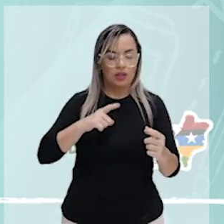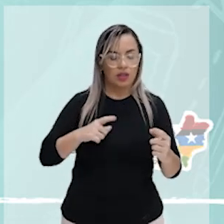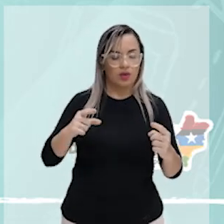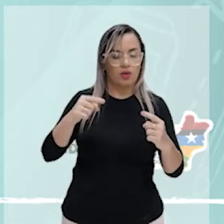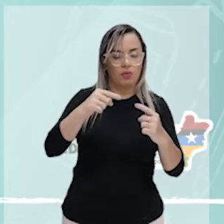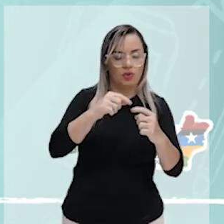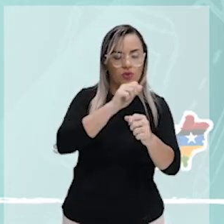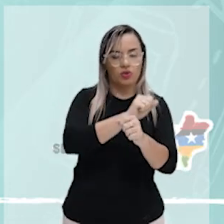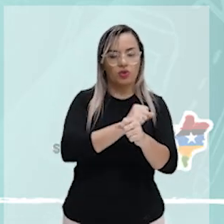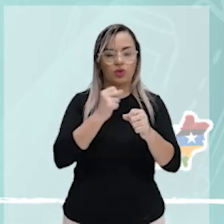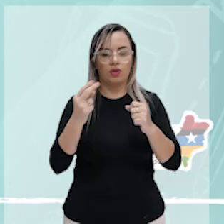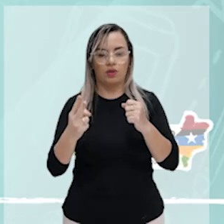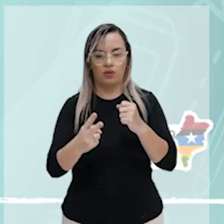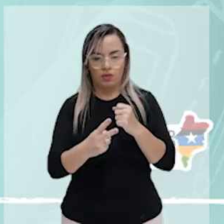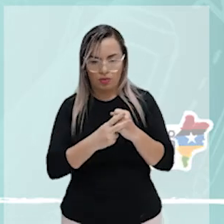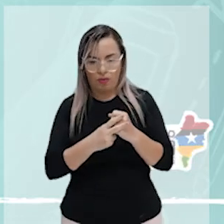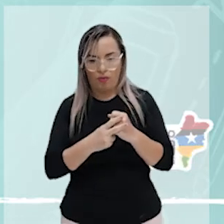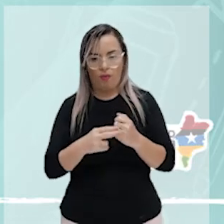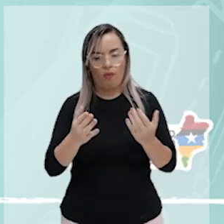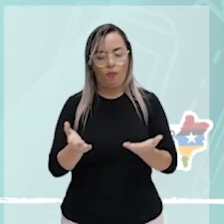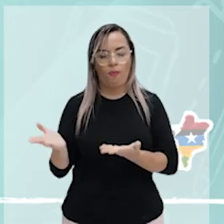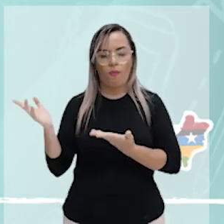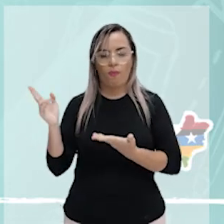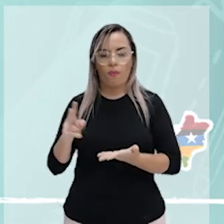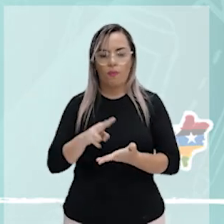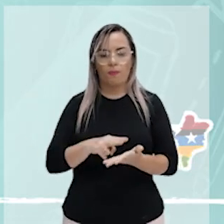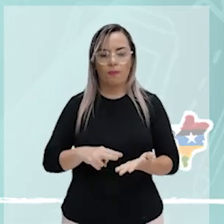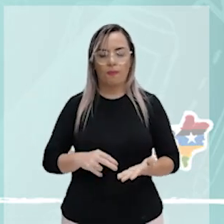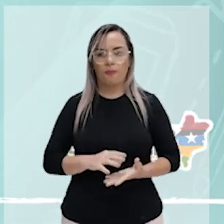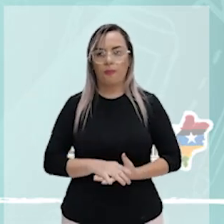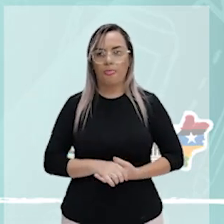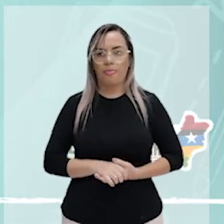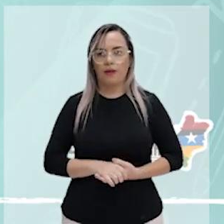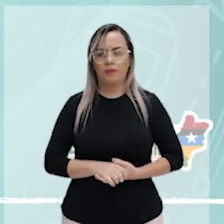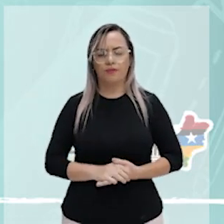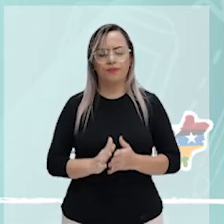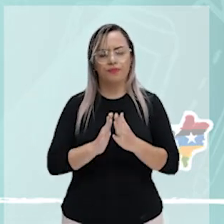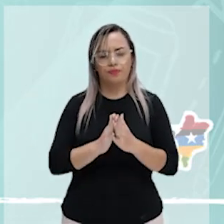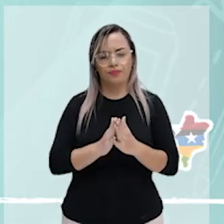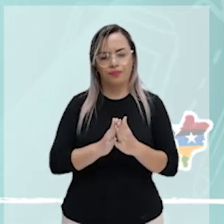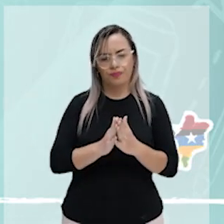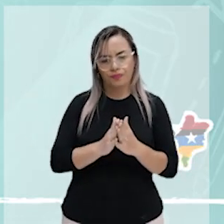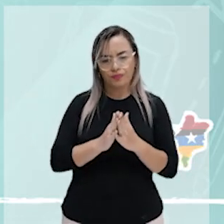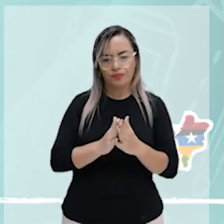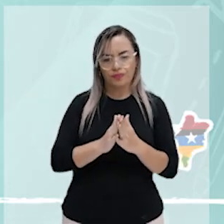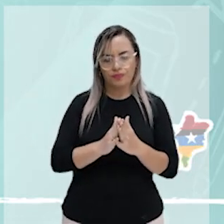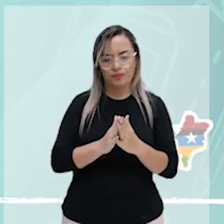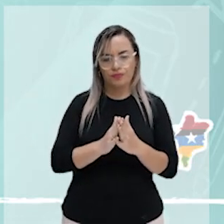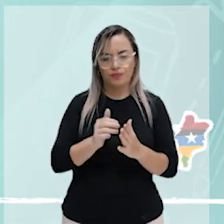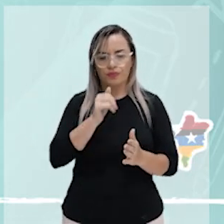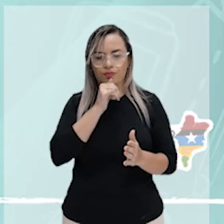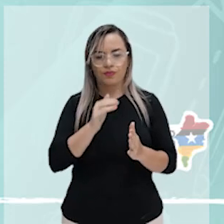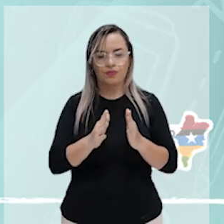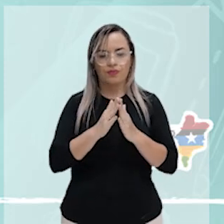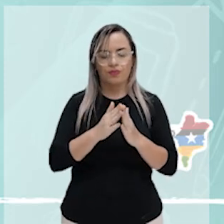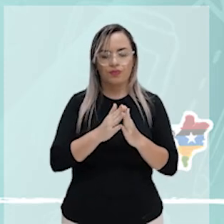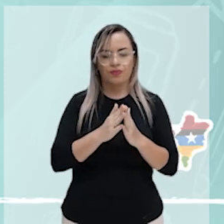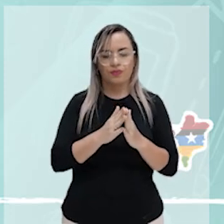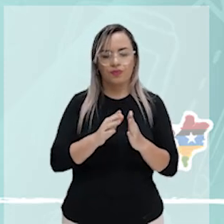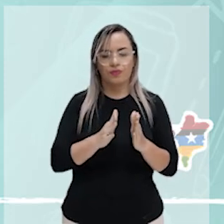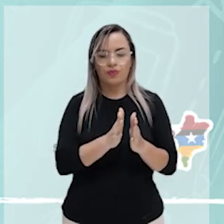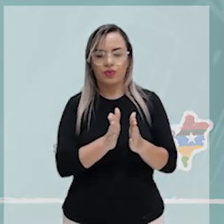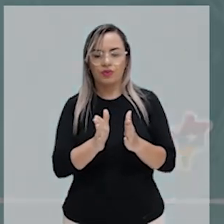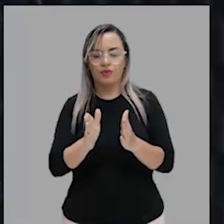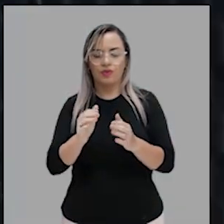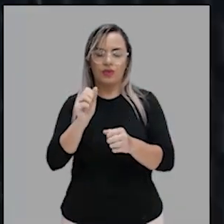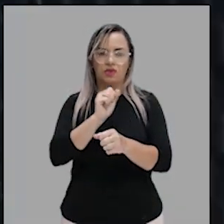da associação de uma preposição e um substantivo. Então, por favor, vire à direita, vire à